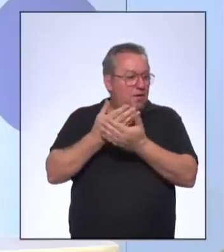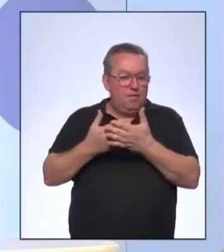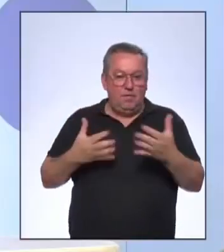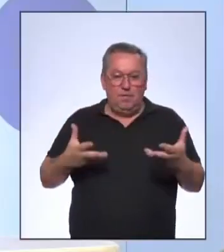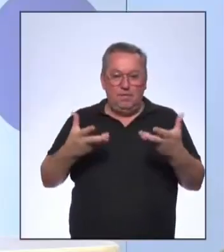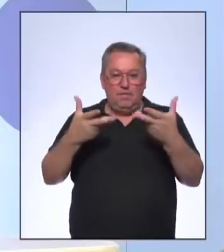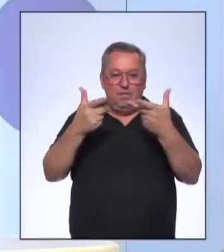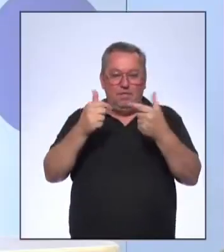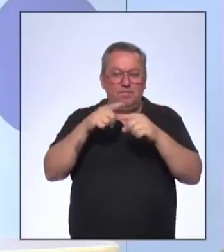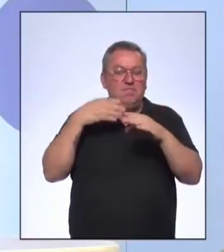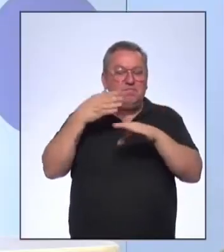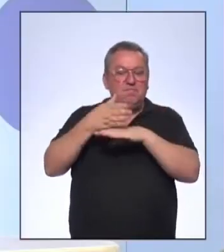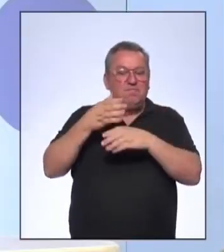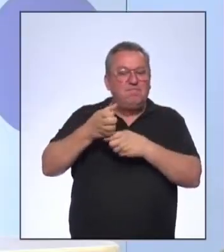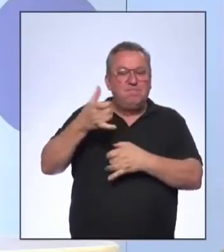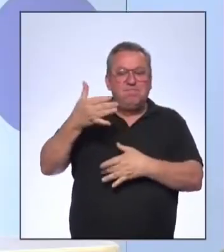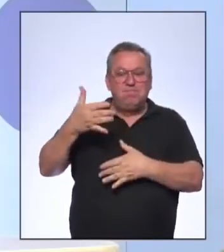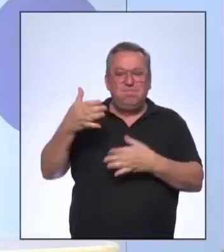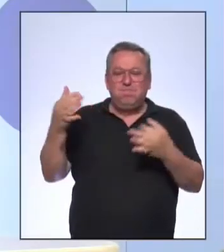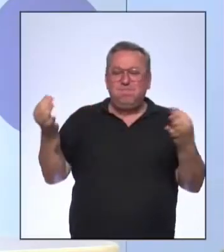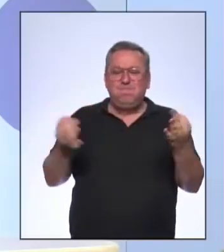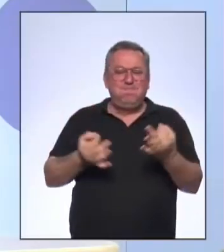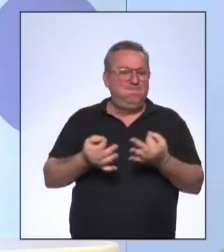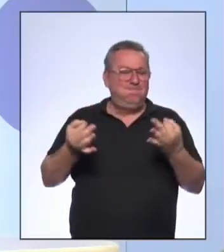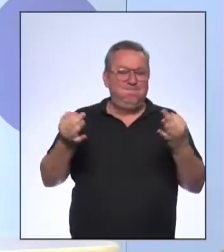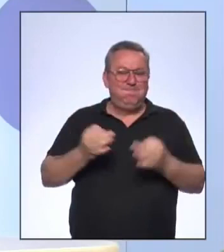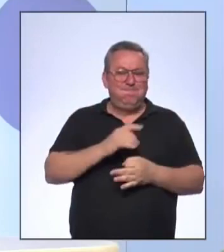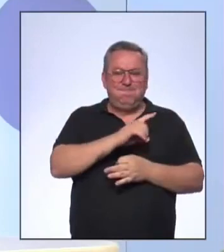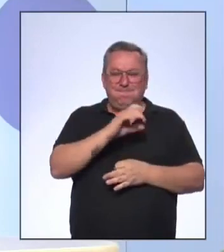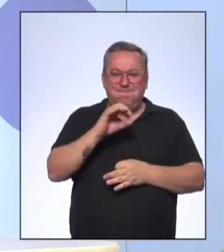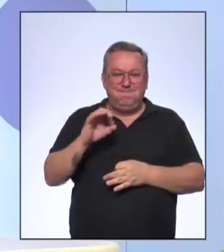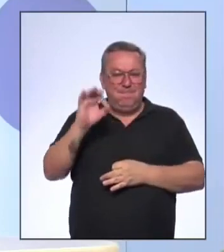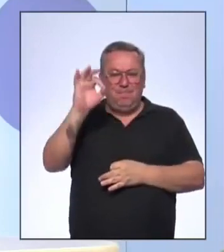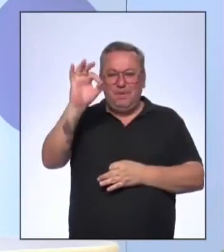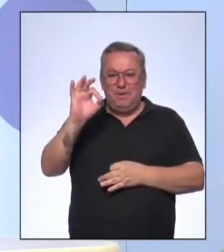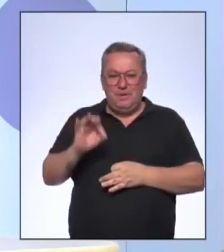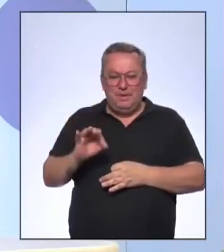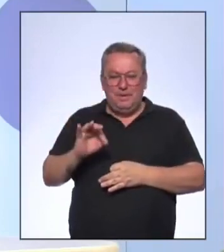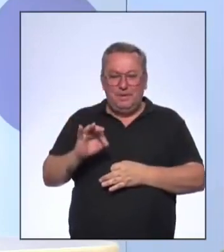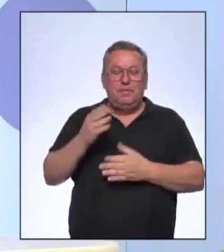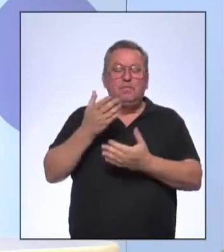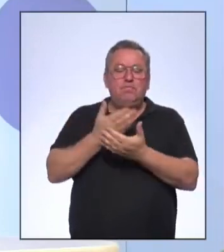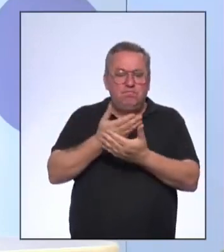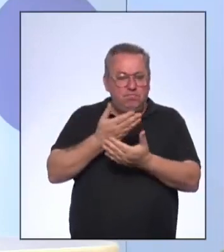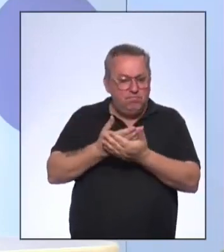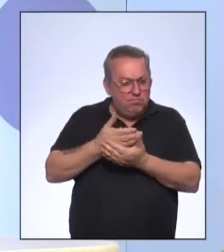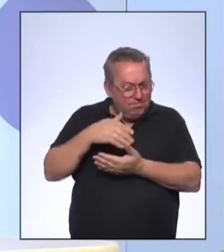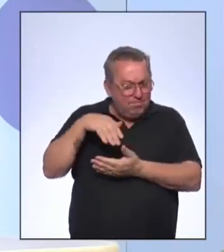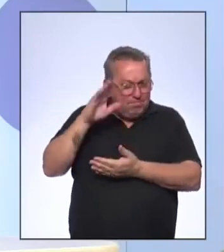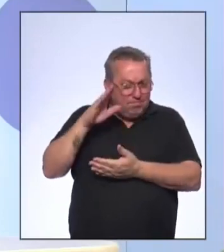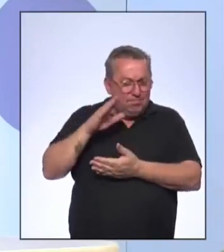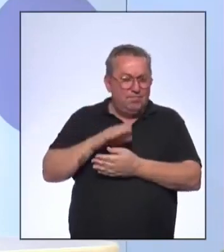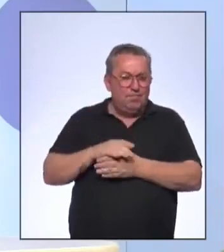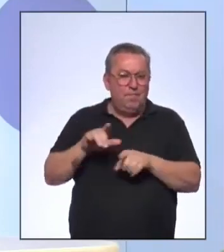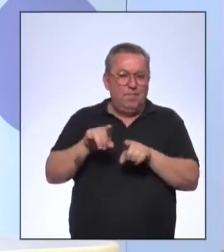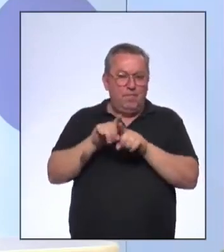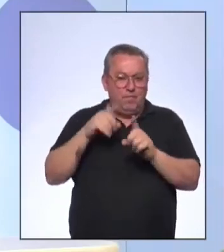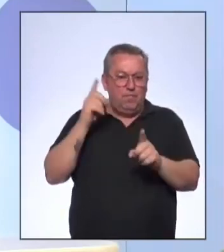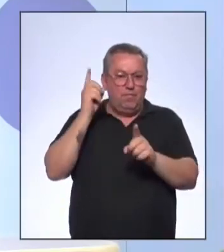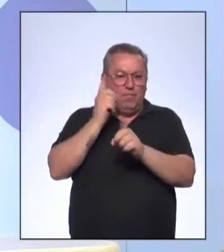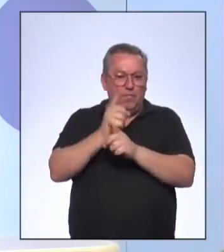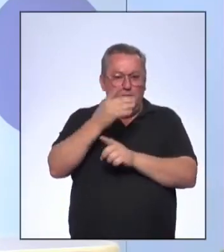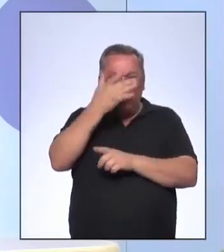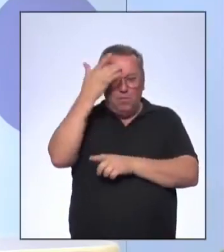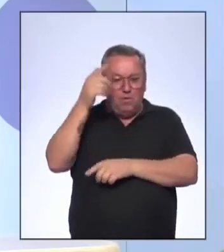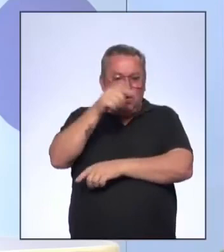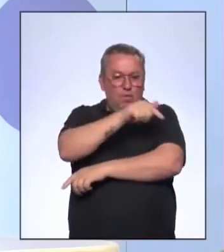ótima. A interação de vocês foi perfeita. Não deixem de estudar. Jonas, a gente ainda se encontra com o pessoal